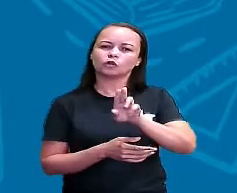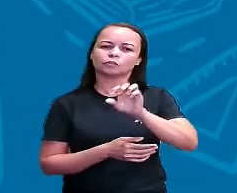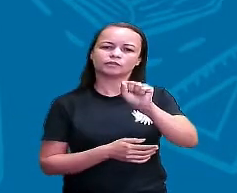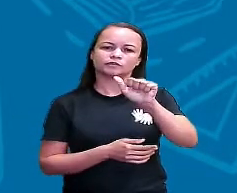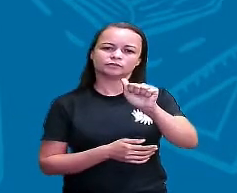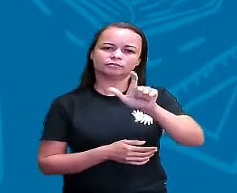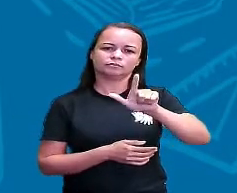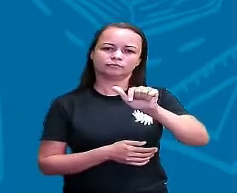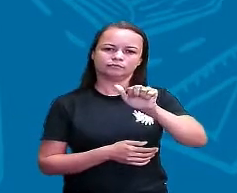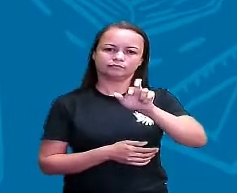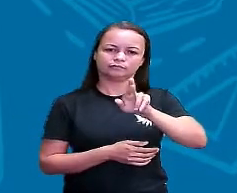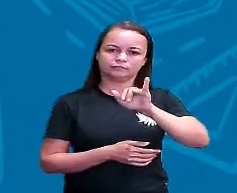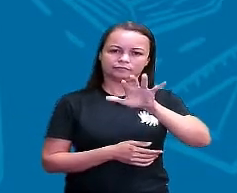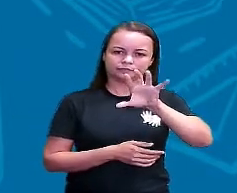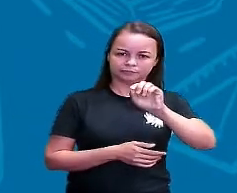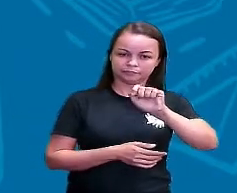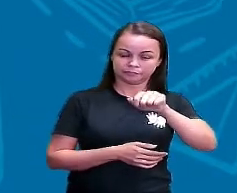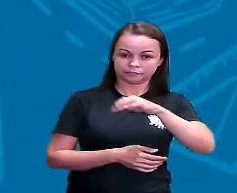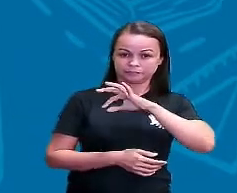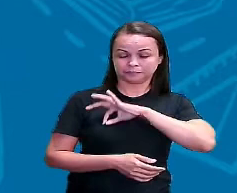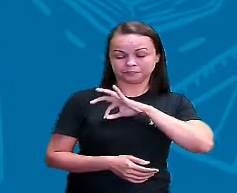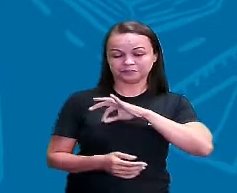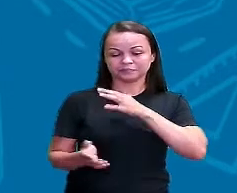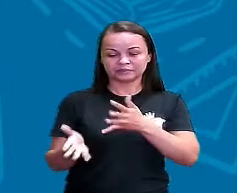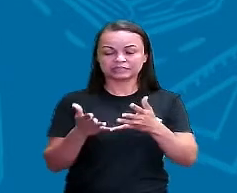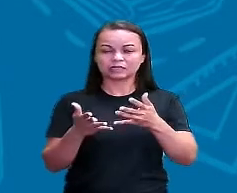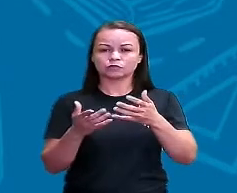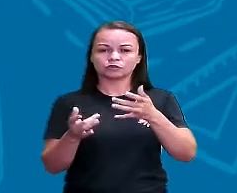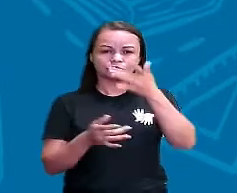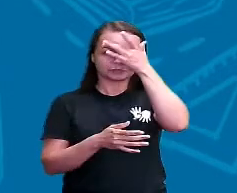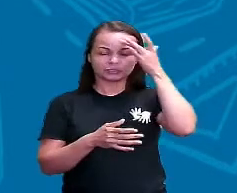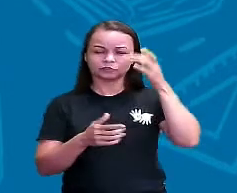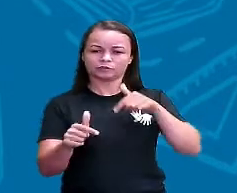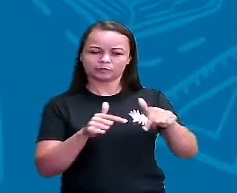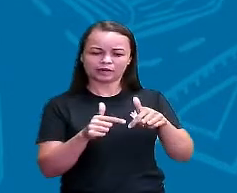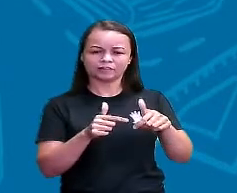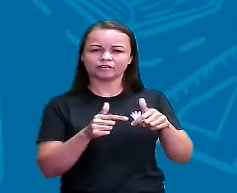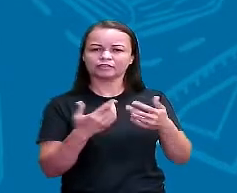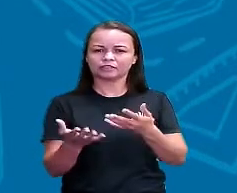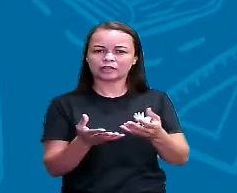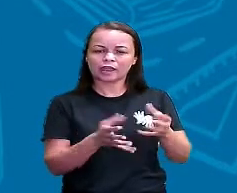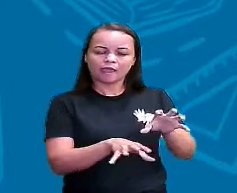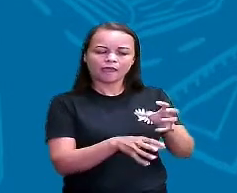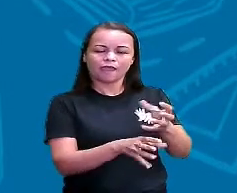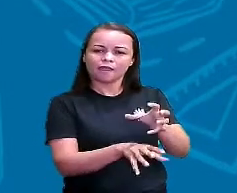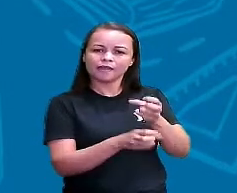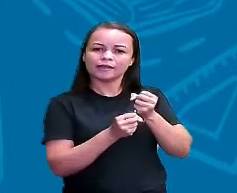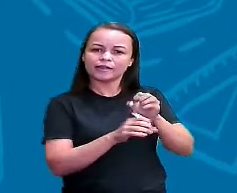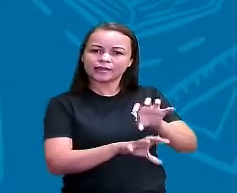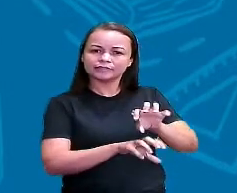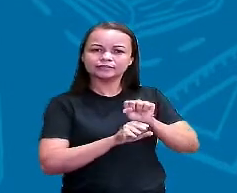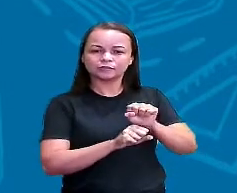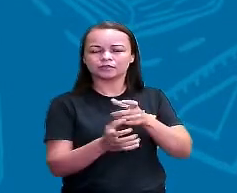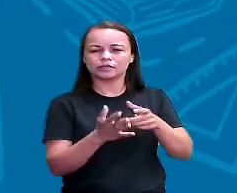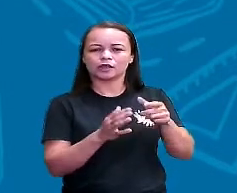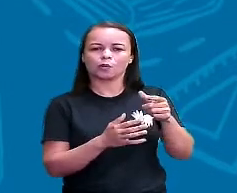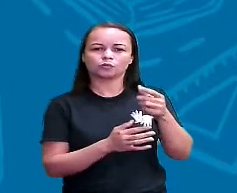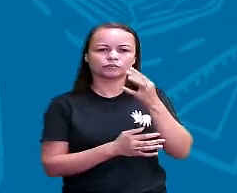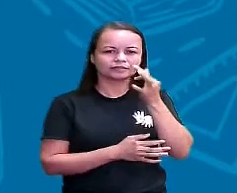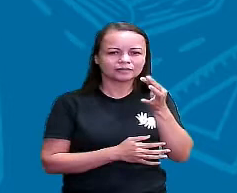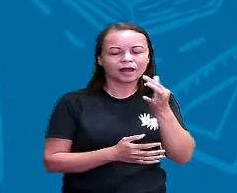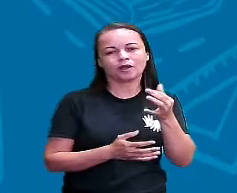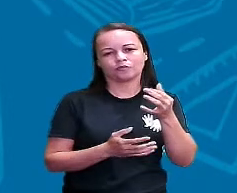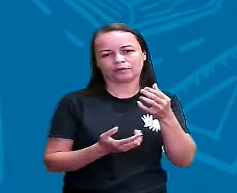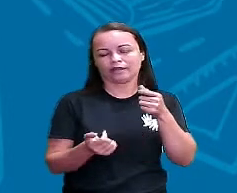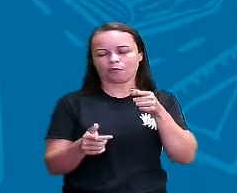os trabalhadores executavam algum trabalho, eles recebiam em sal. O sal era o pagamento dos